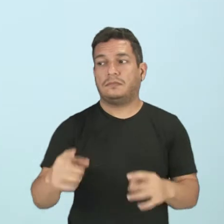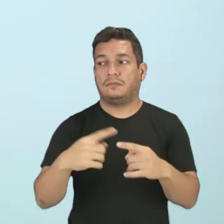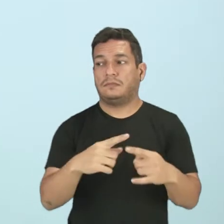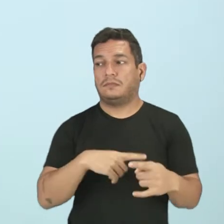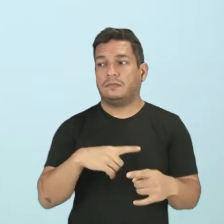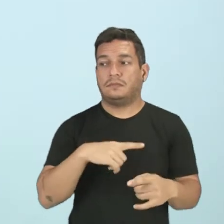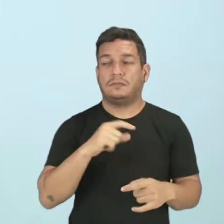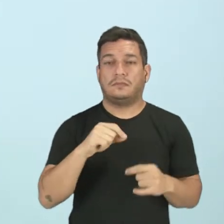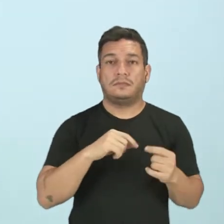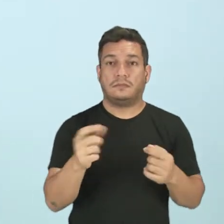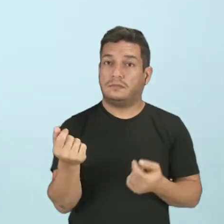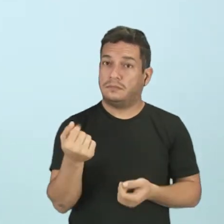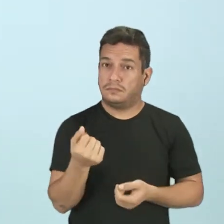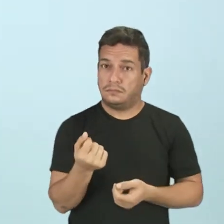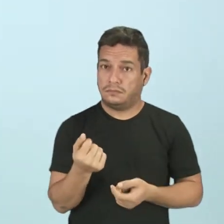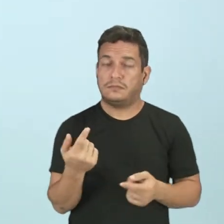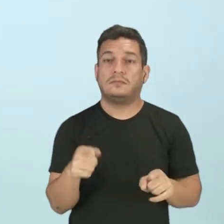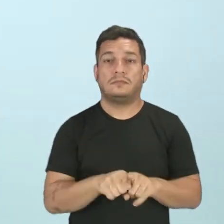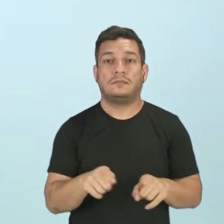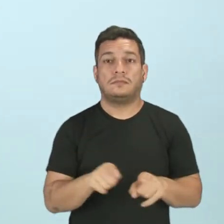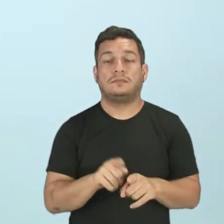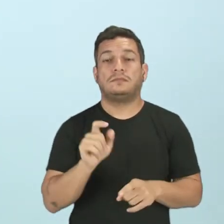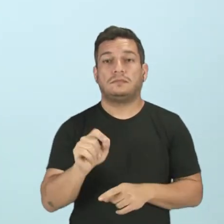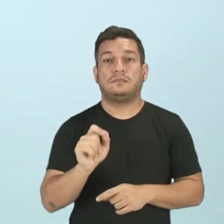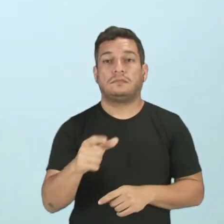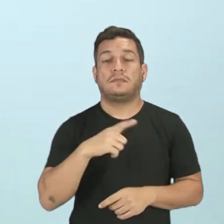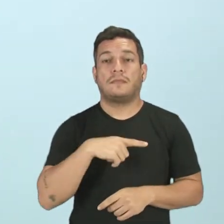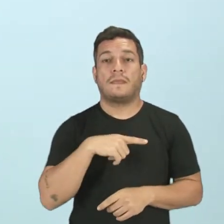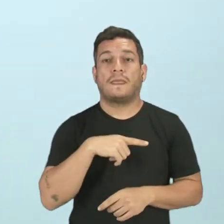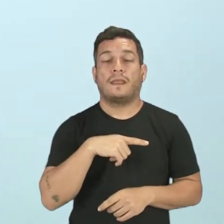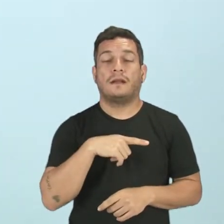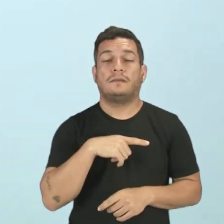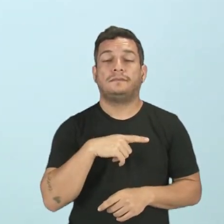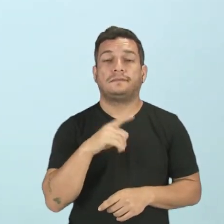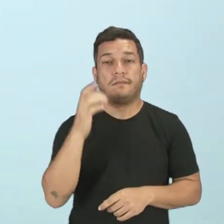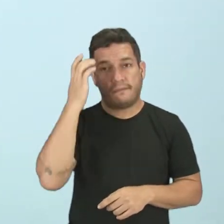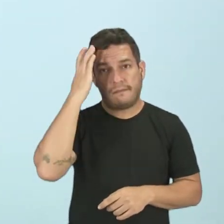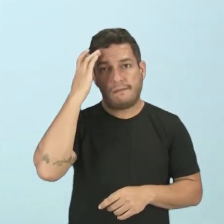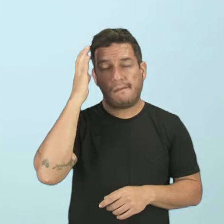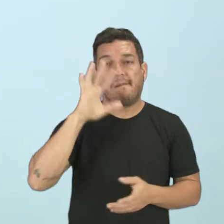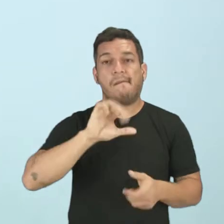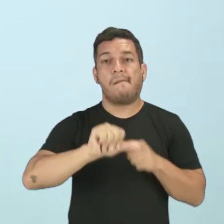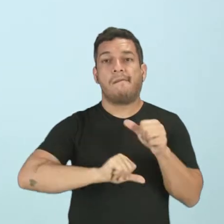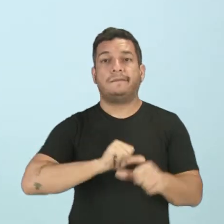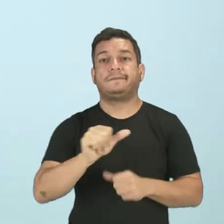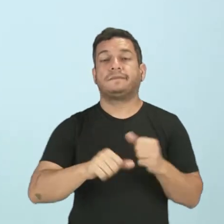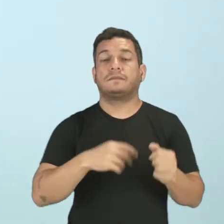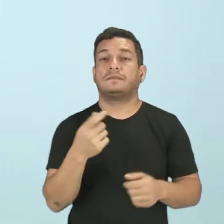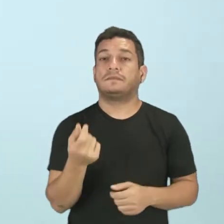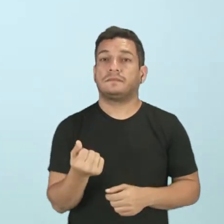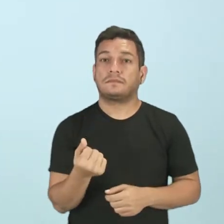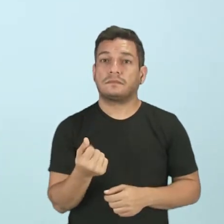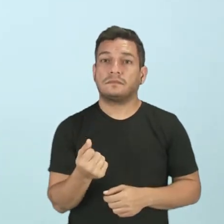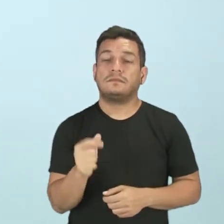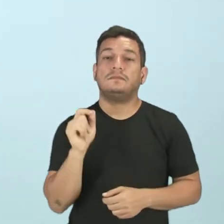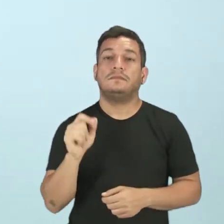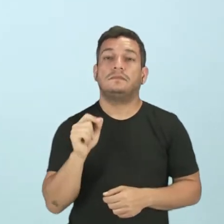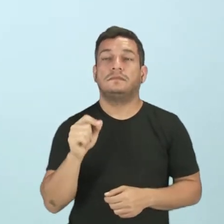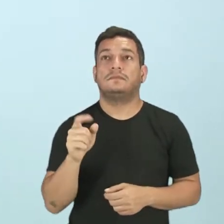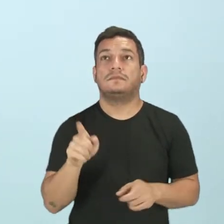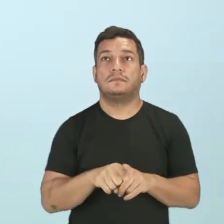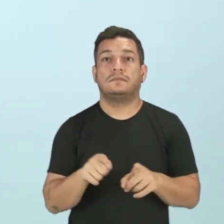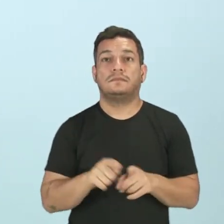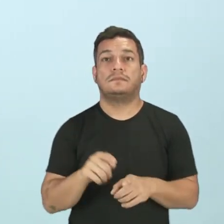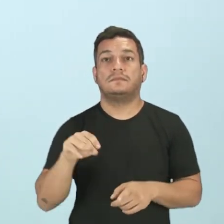as outras. O dinheiro também, que era para facilitar a troca, o dinheiro ele acaba se tornando também